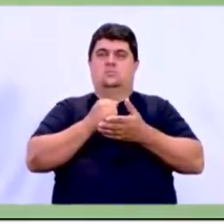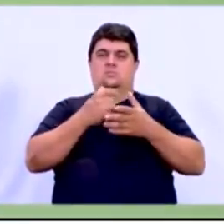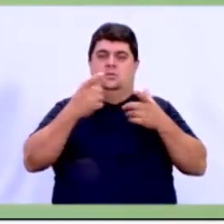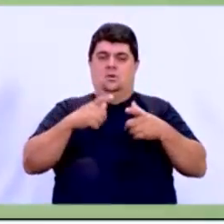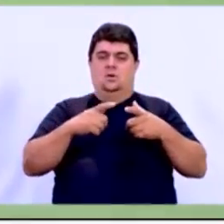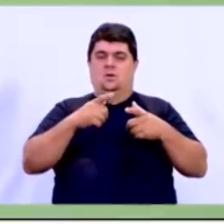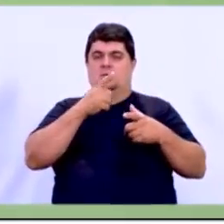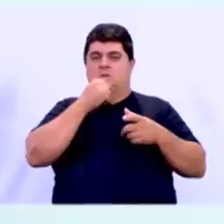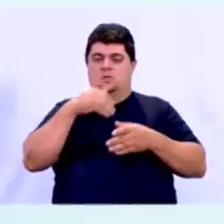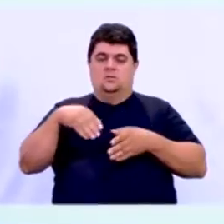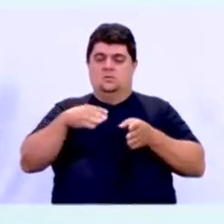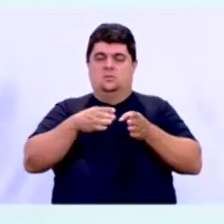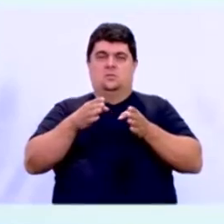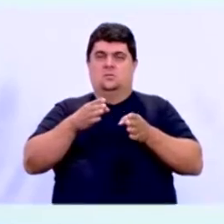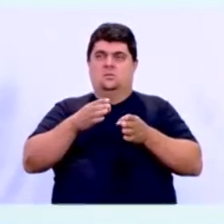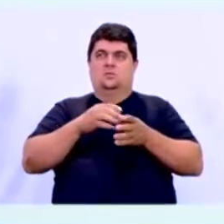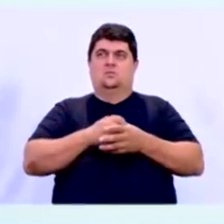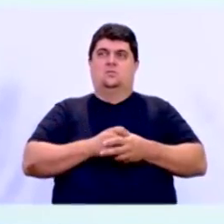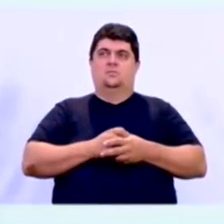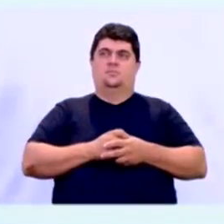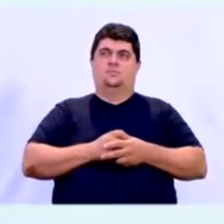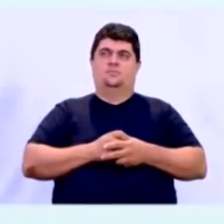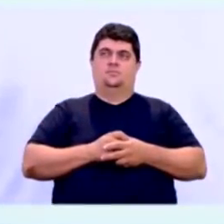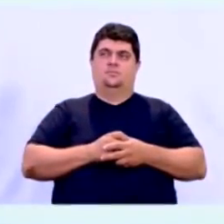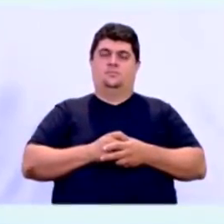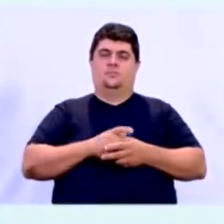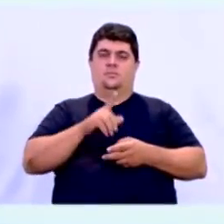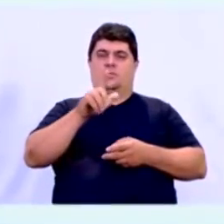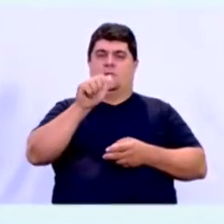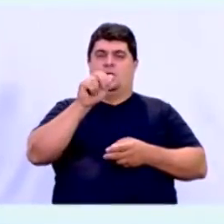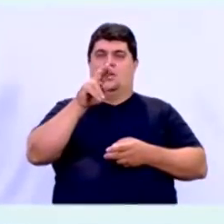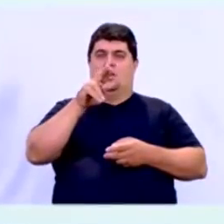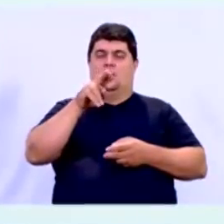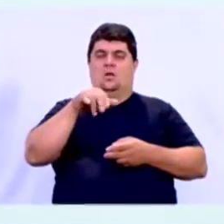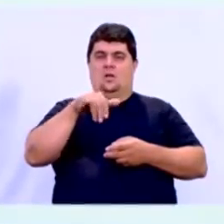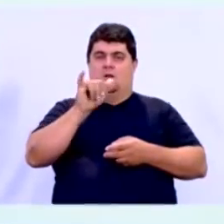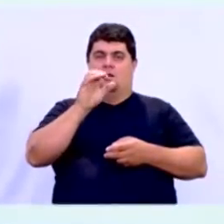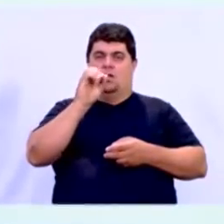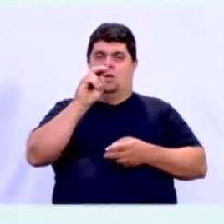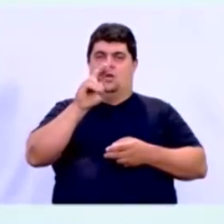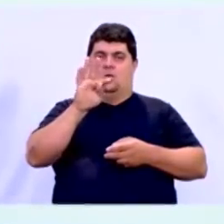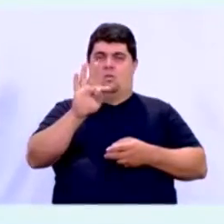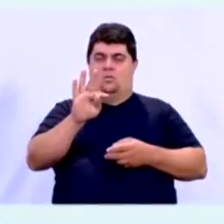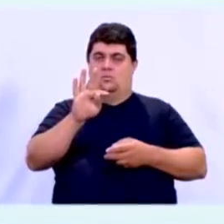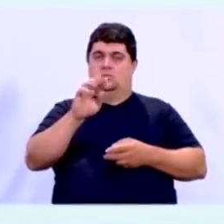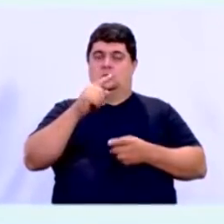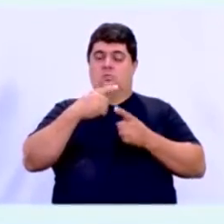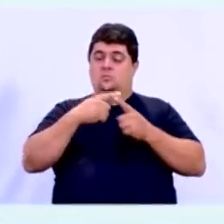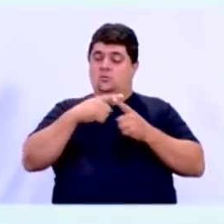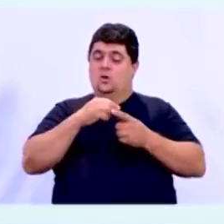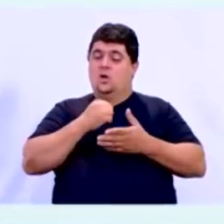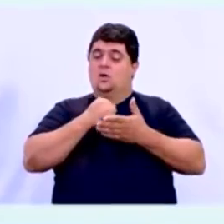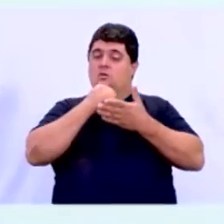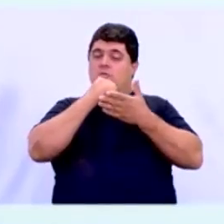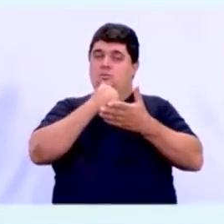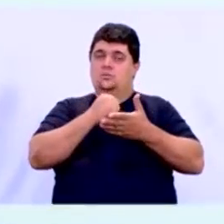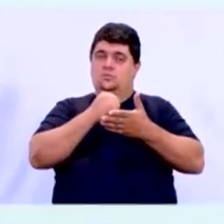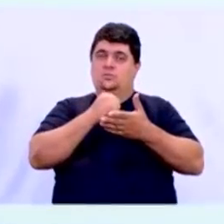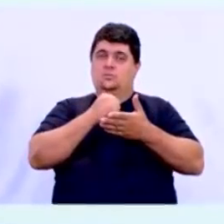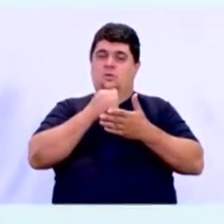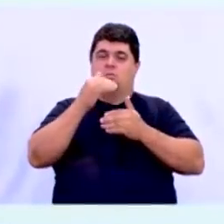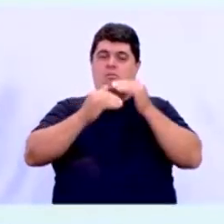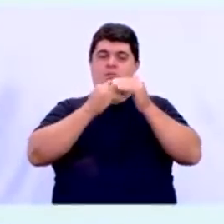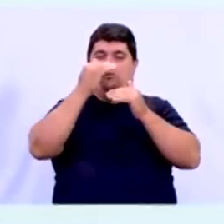localizado neste contexto, certo? Então o layout ele é muito importante porque ele contribui para a